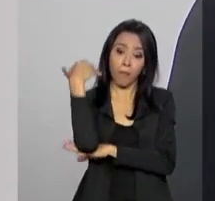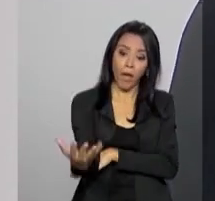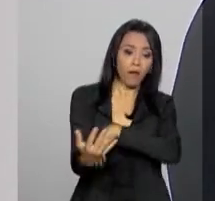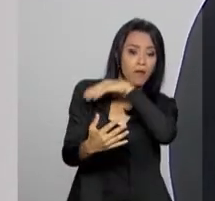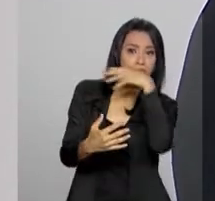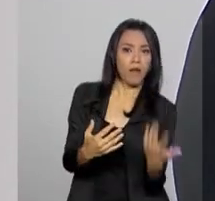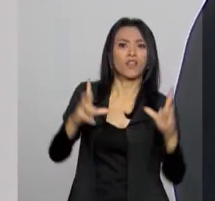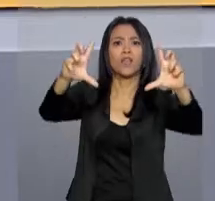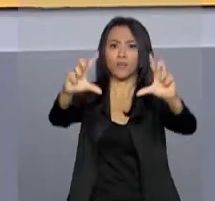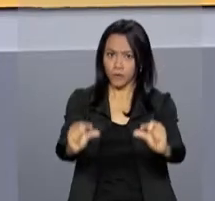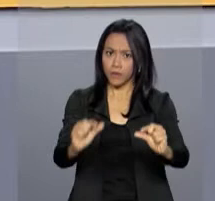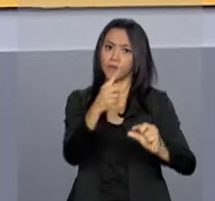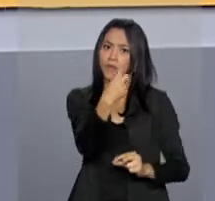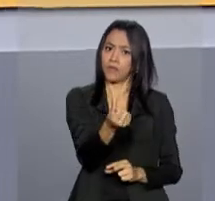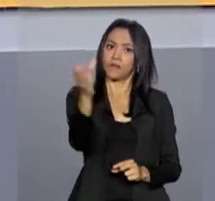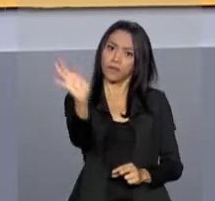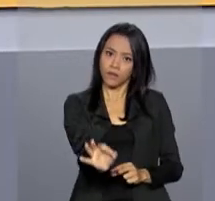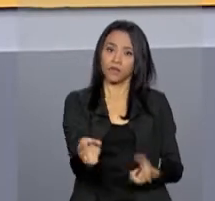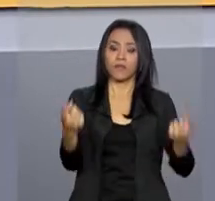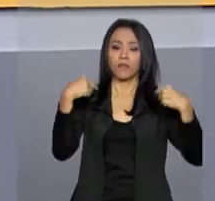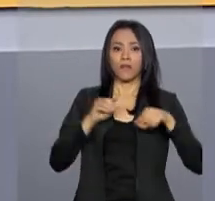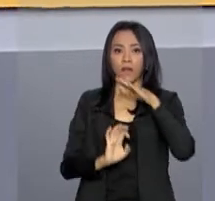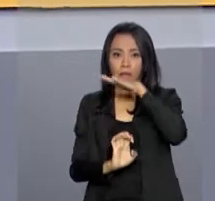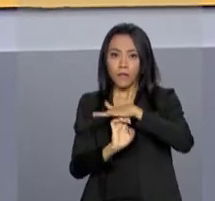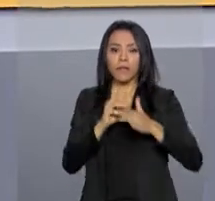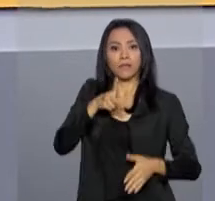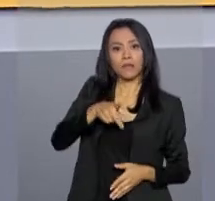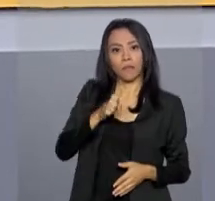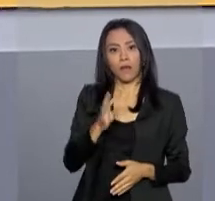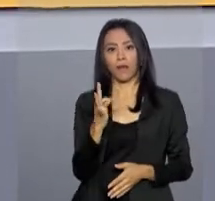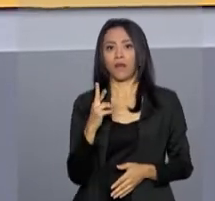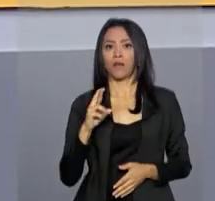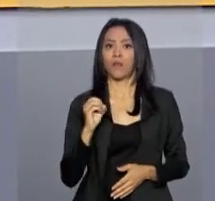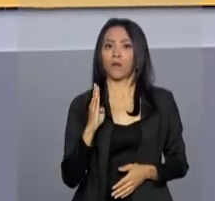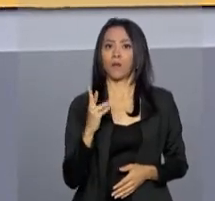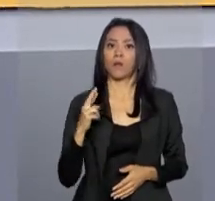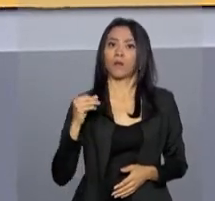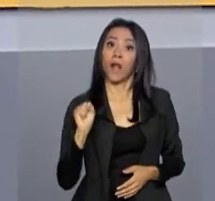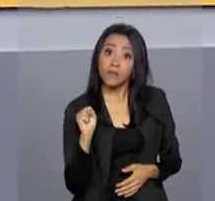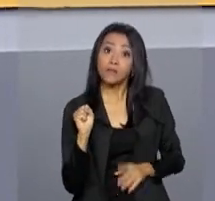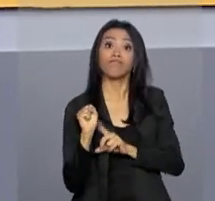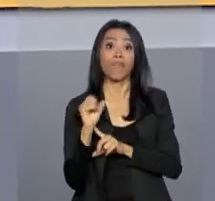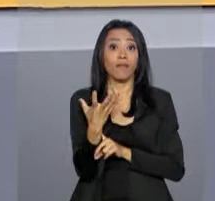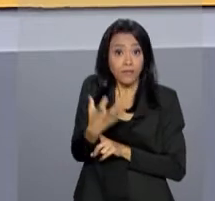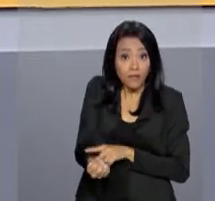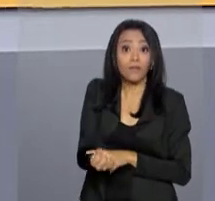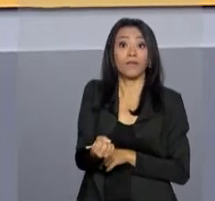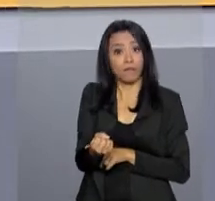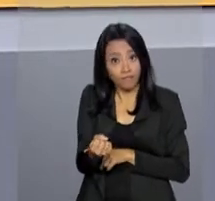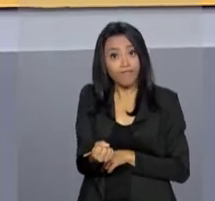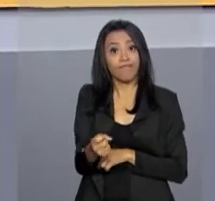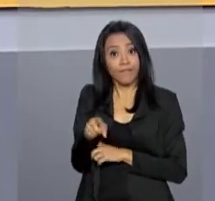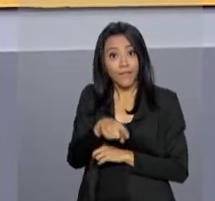16% e olha a petrobras foi uma das empresas que já sinalizam interesse em aderir à iniciativa com potencial de